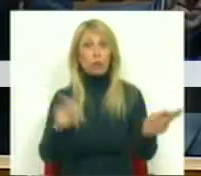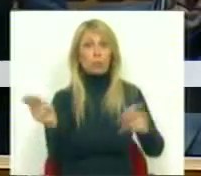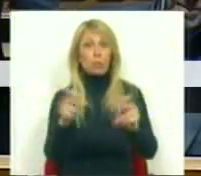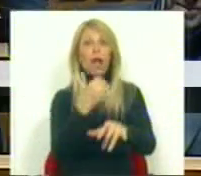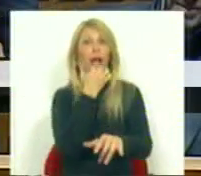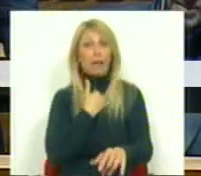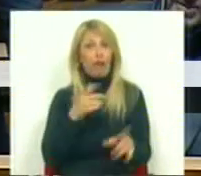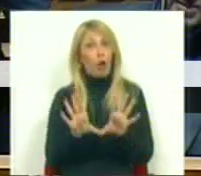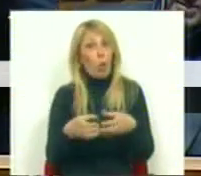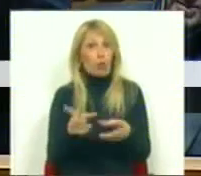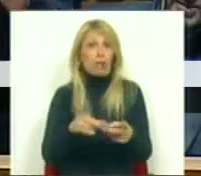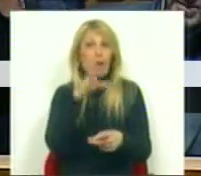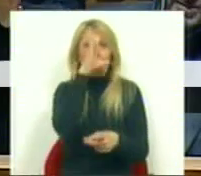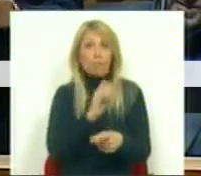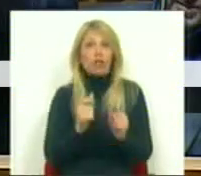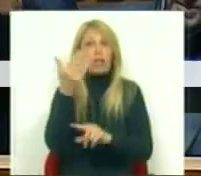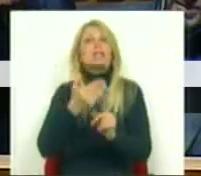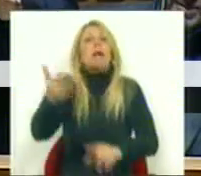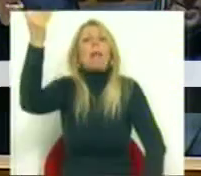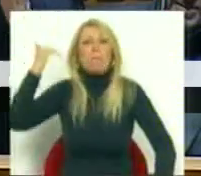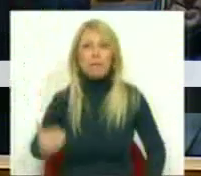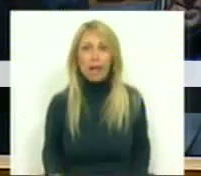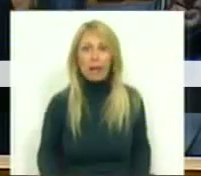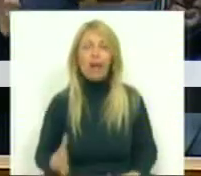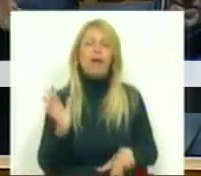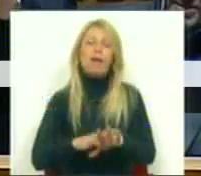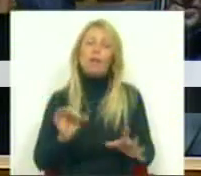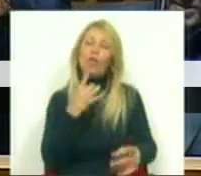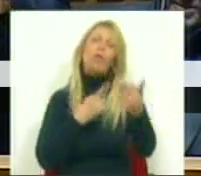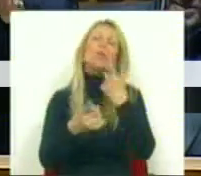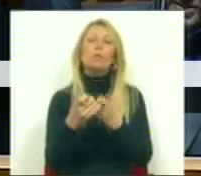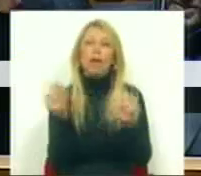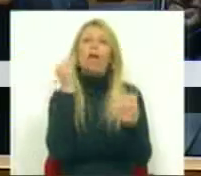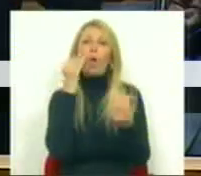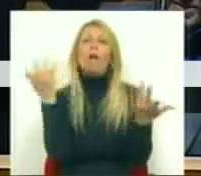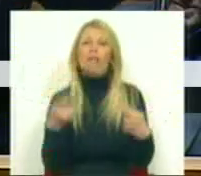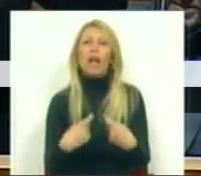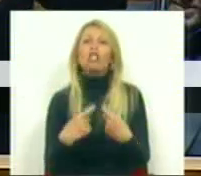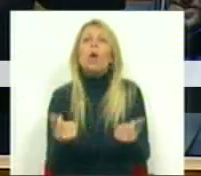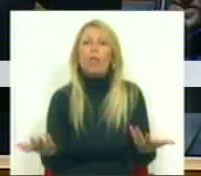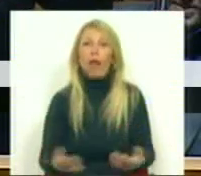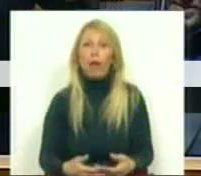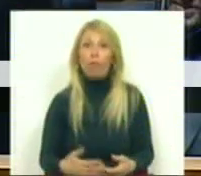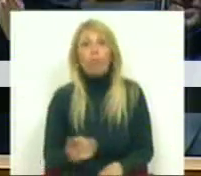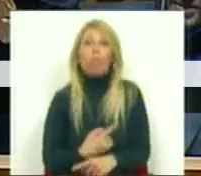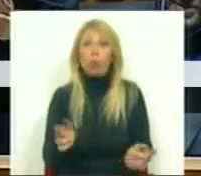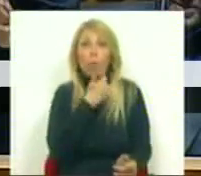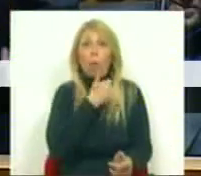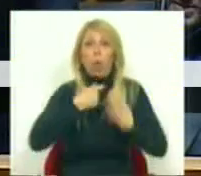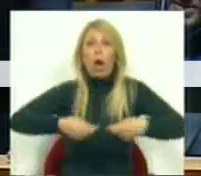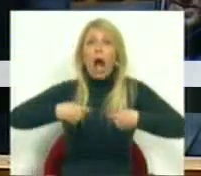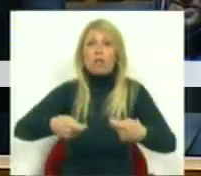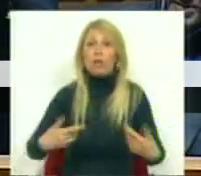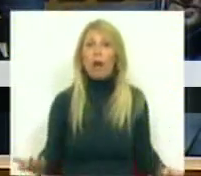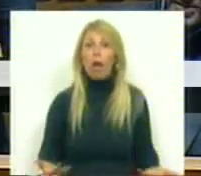da semana passada? E por isso mesmo eu vou-lhe perguntar sobre como é que vai usar o dinheiro, visto que desperdiça tanto, e o dinheiro do